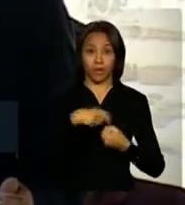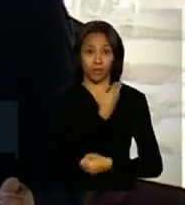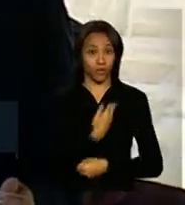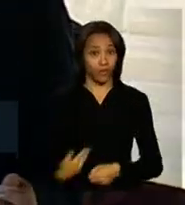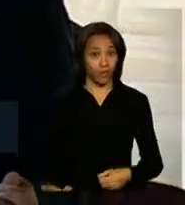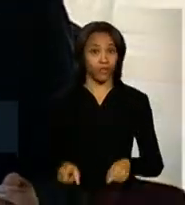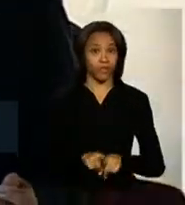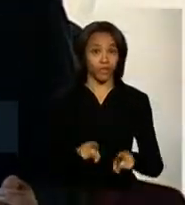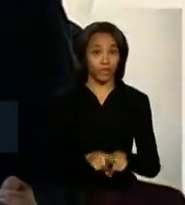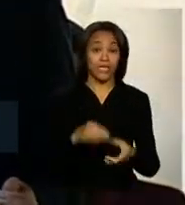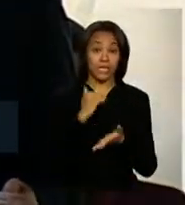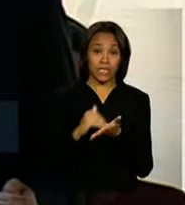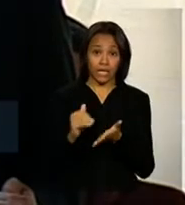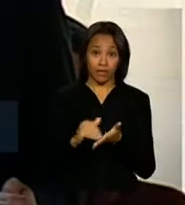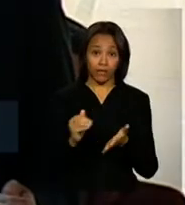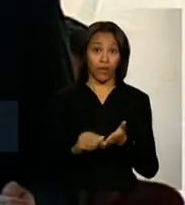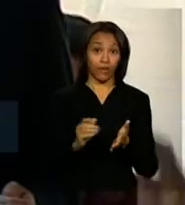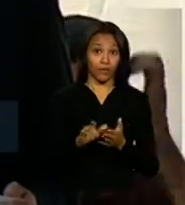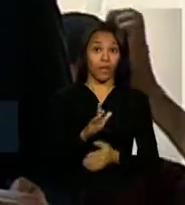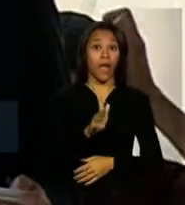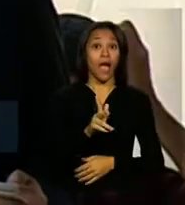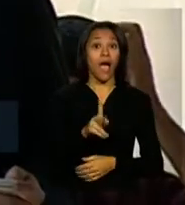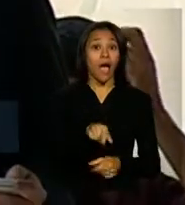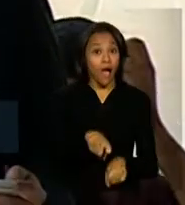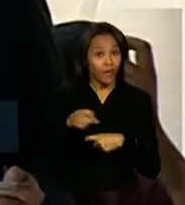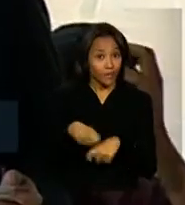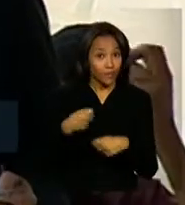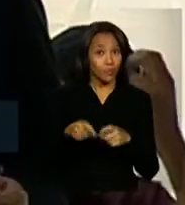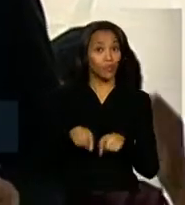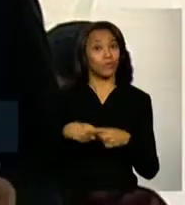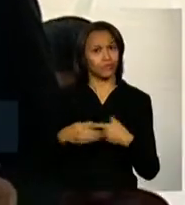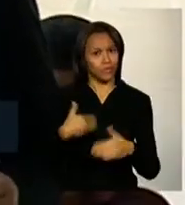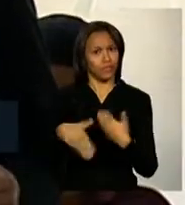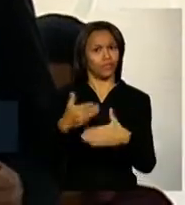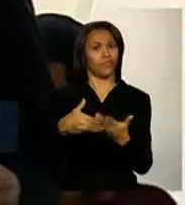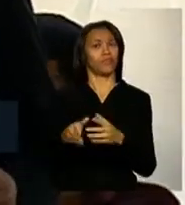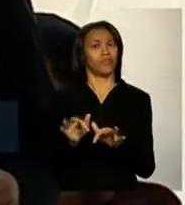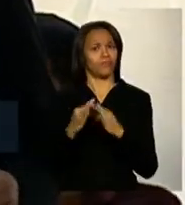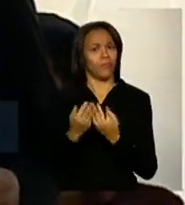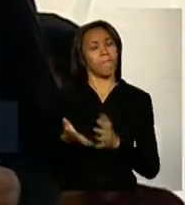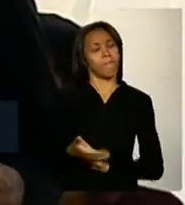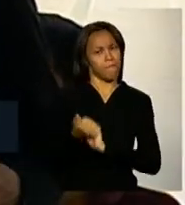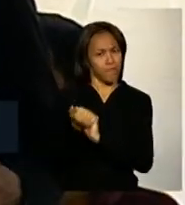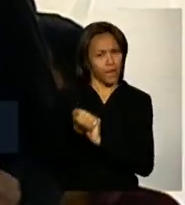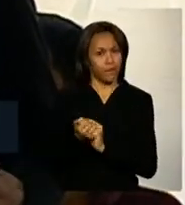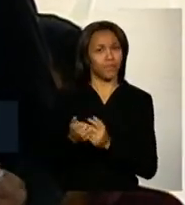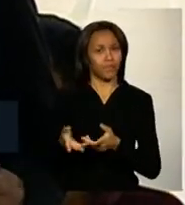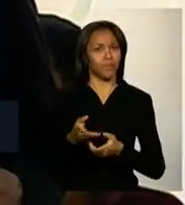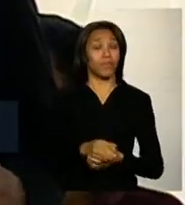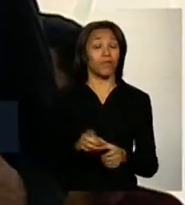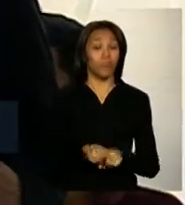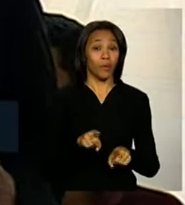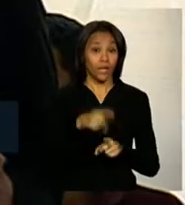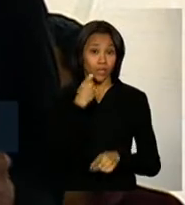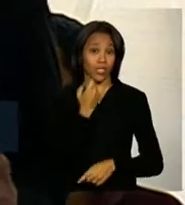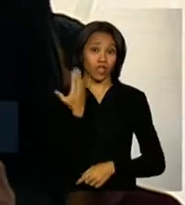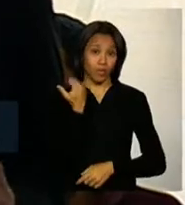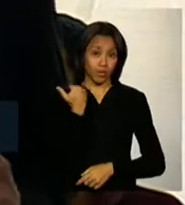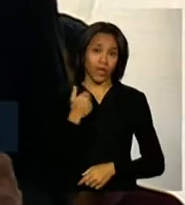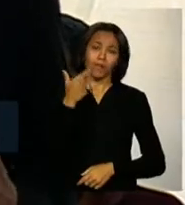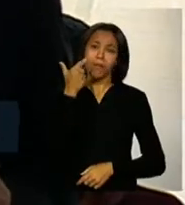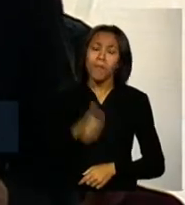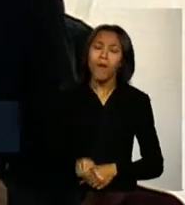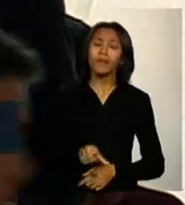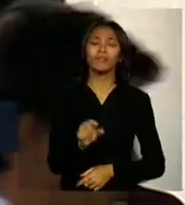Taveira Valadão secretária agricultura e desenvolvimento Rural dá um parabéns para você porque na sexta-feira passada